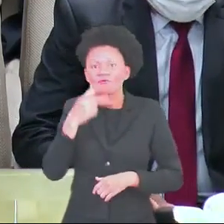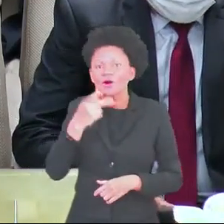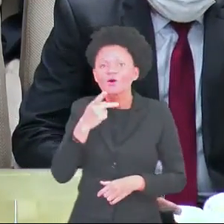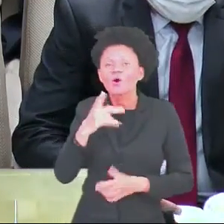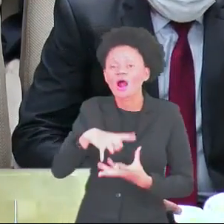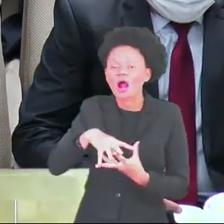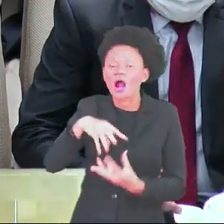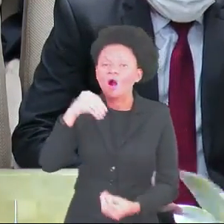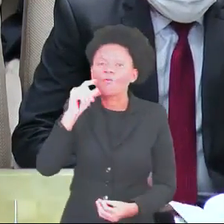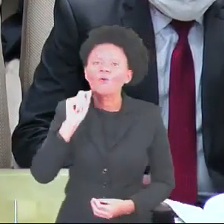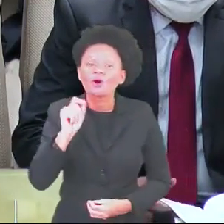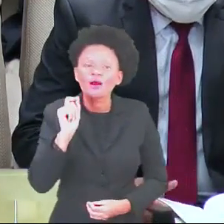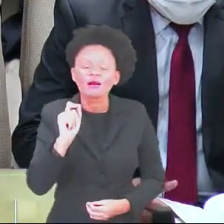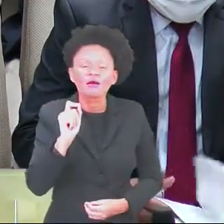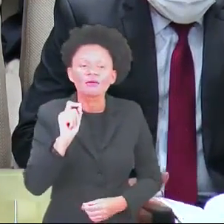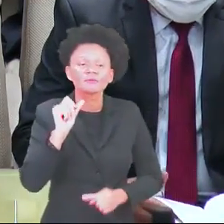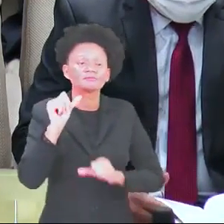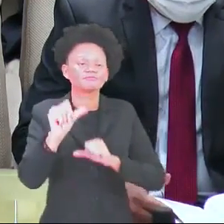alma deveria ser o quê?